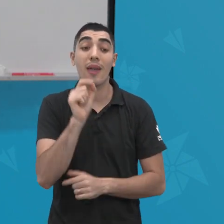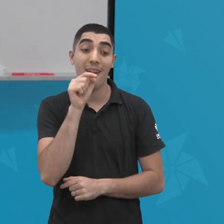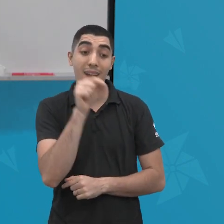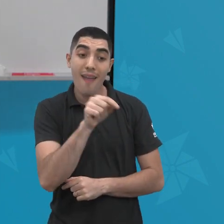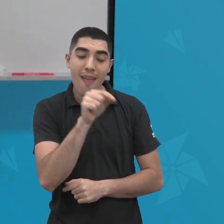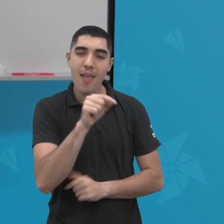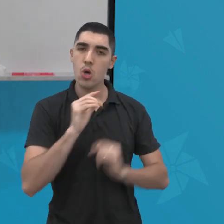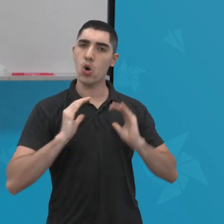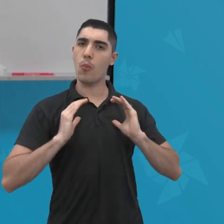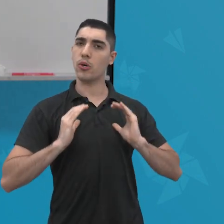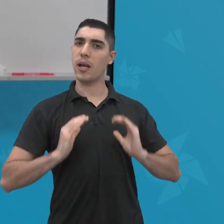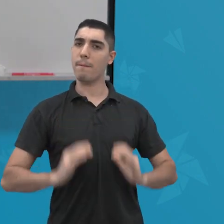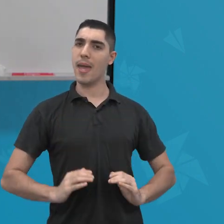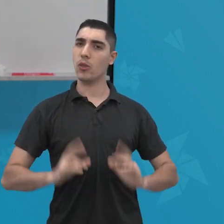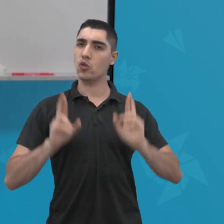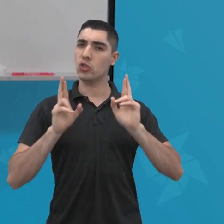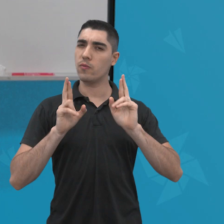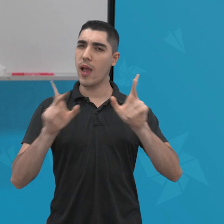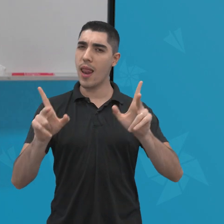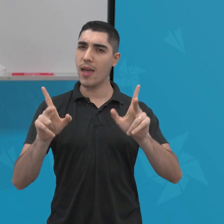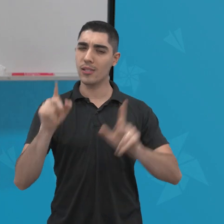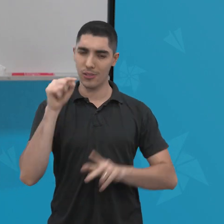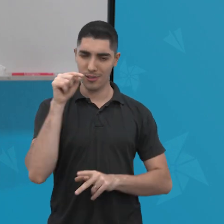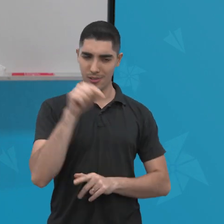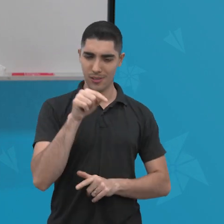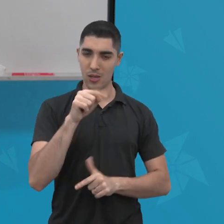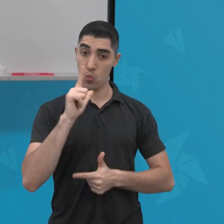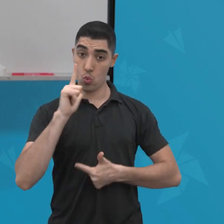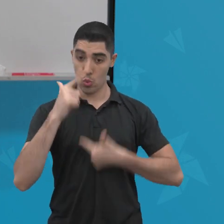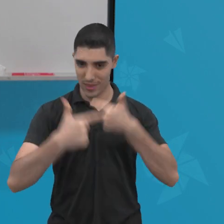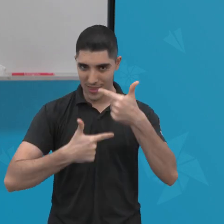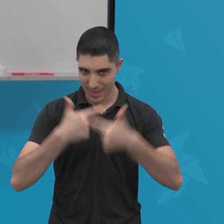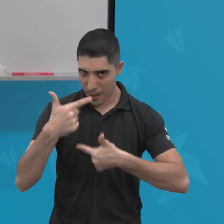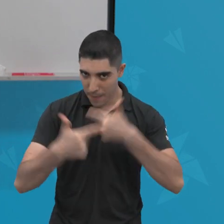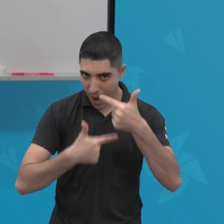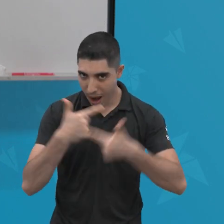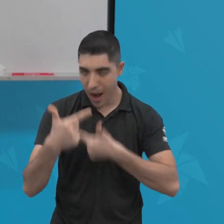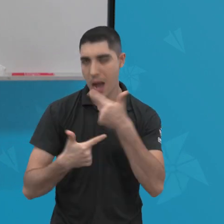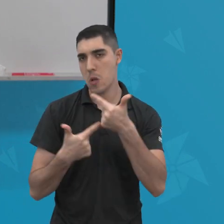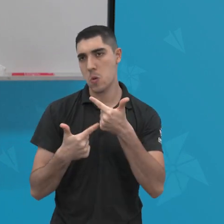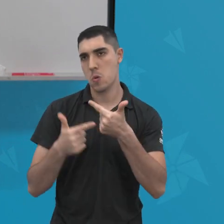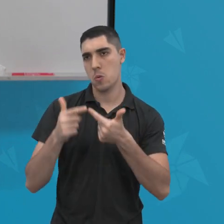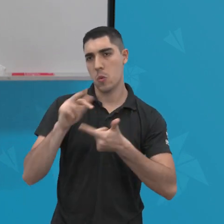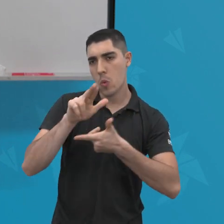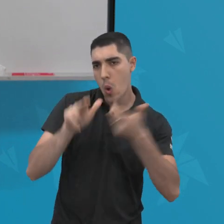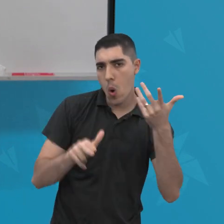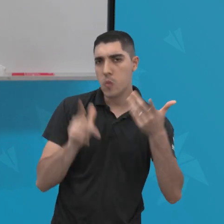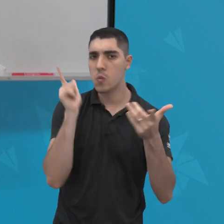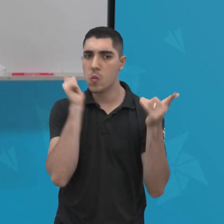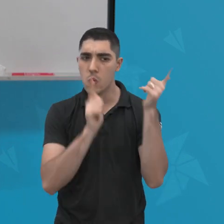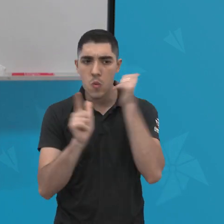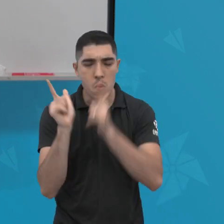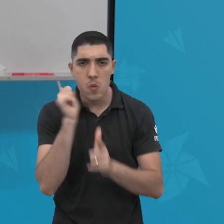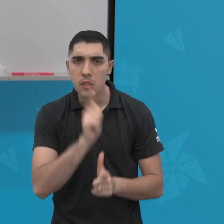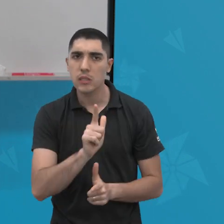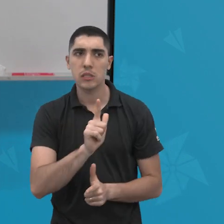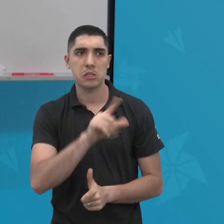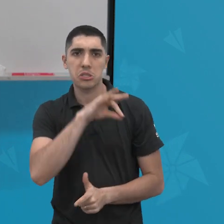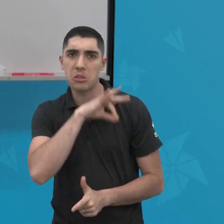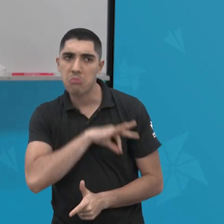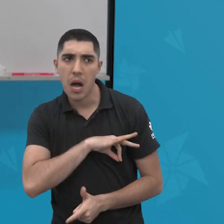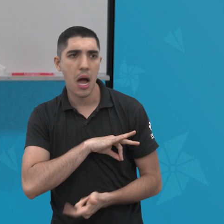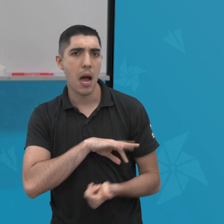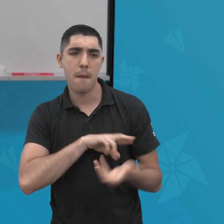uma certa postura em relação ao trabalho e em relação às riquezas